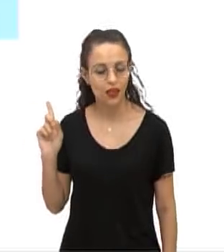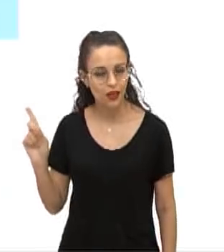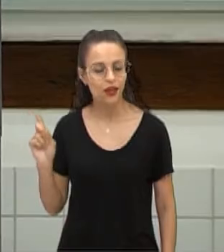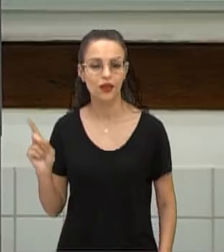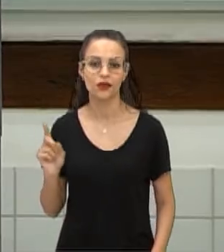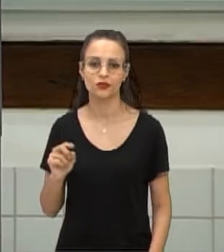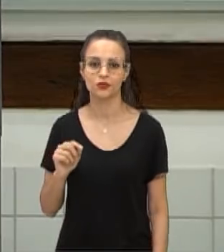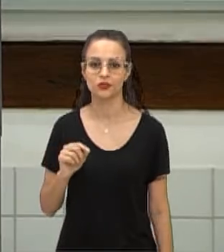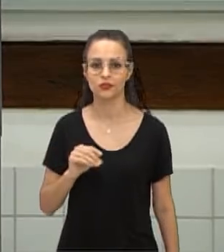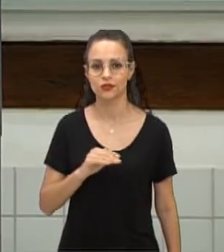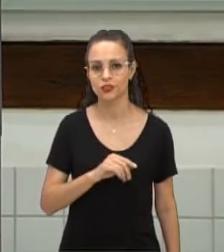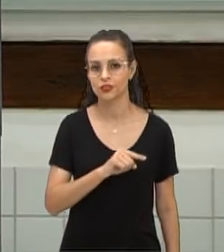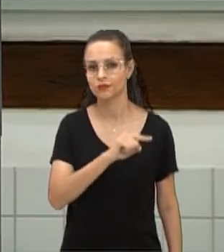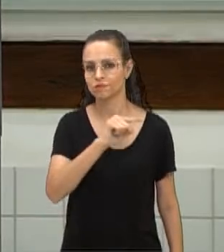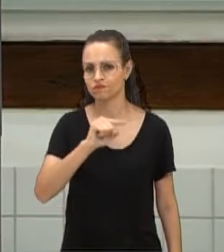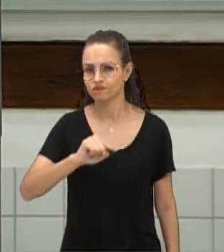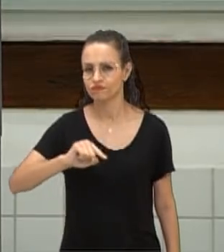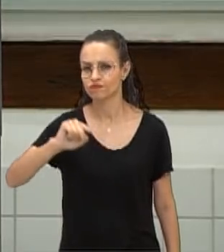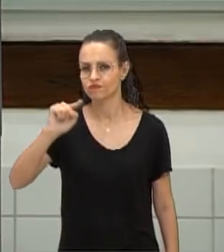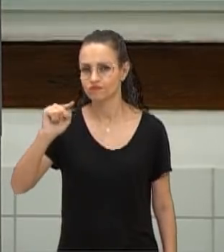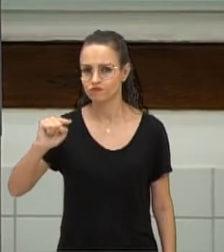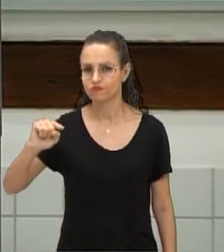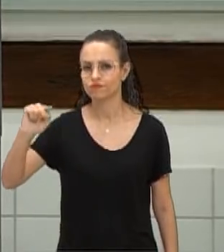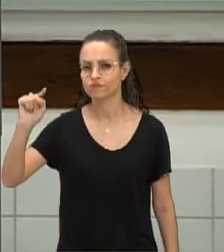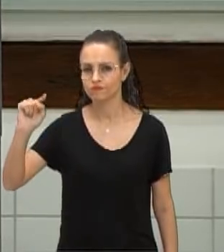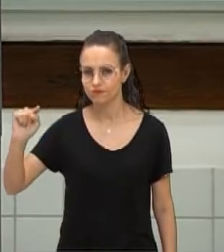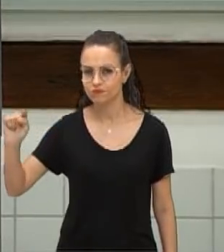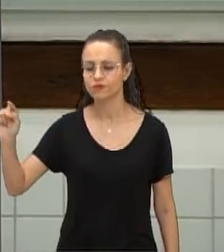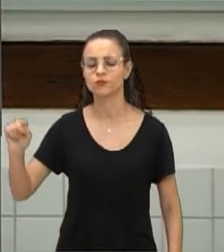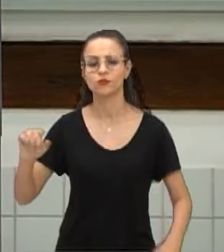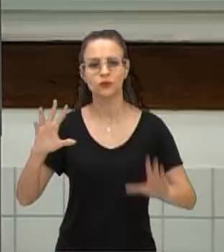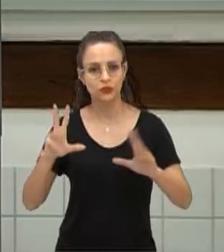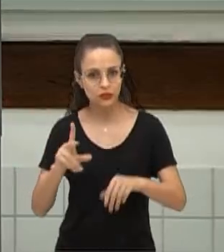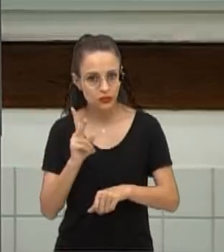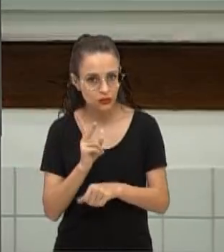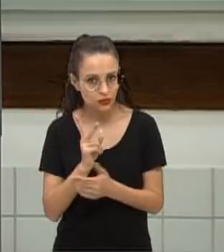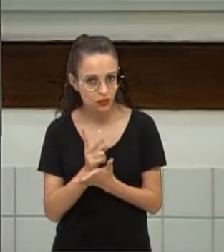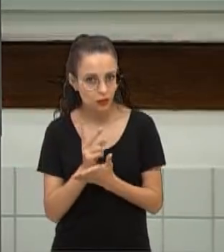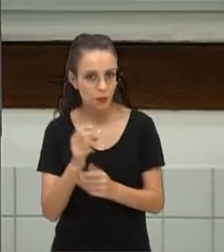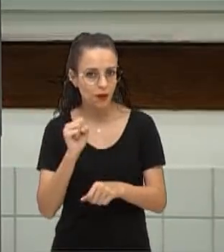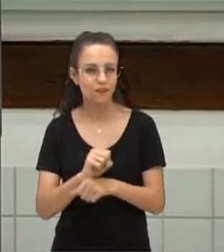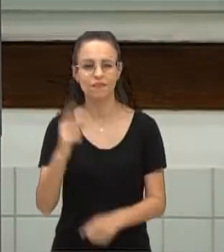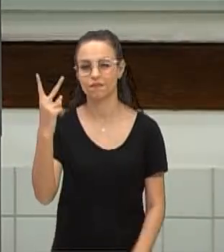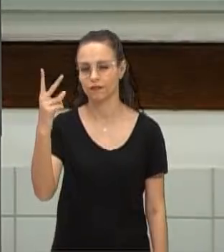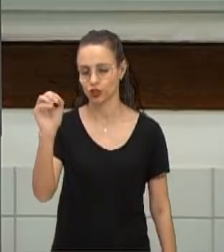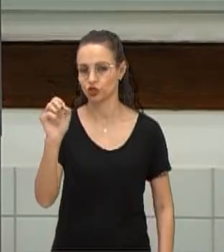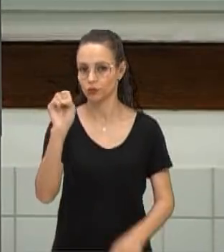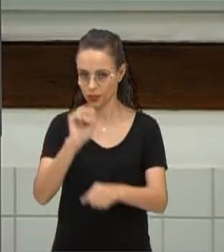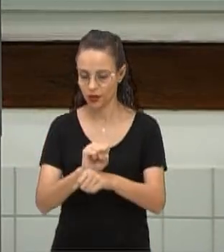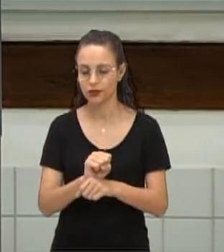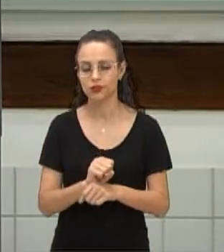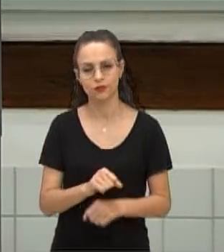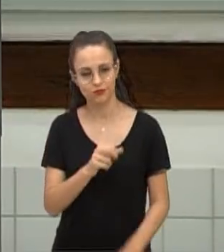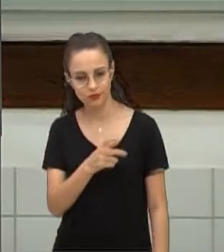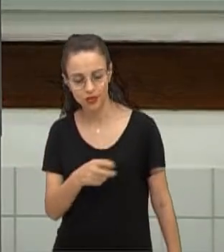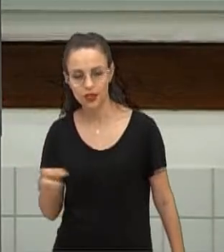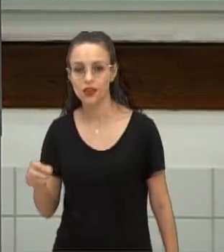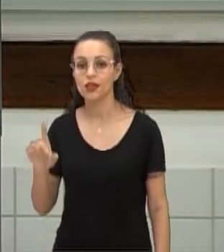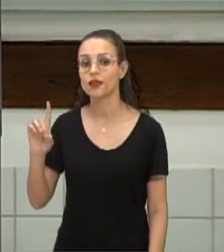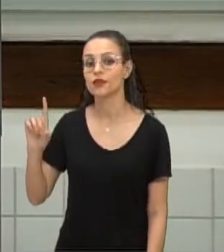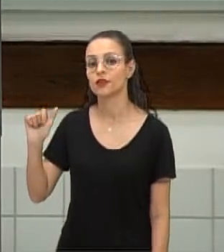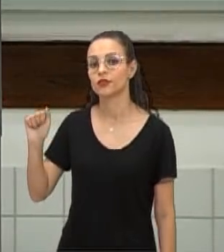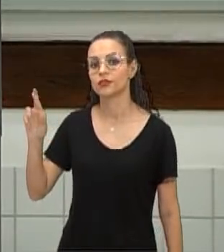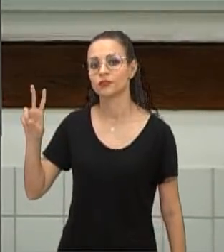nesse percurso realizado pelo Beagle, toda vez que parava, foram 20 paradas, né? O Darwin parava